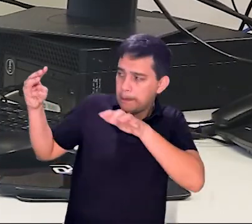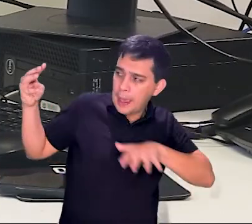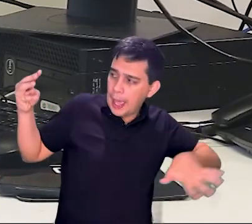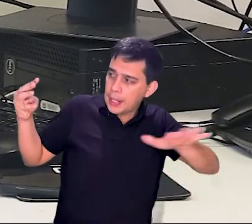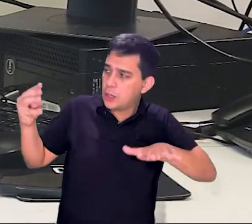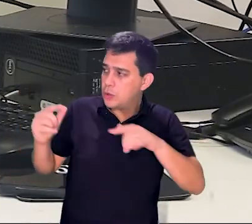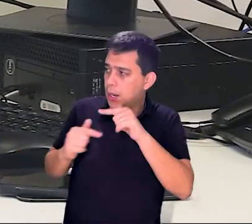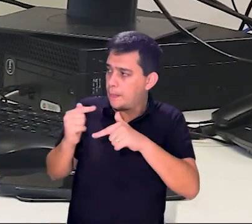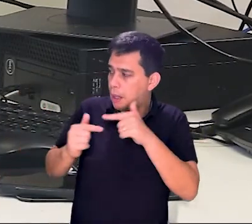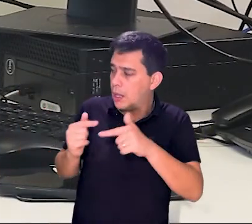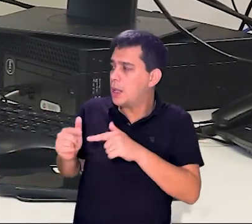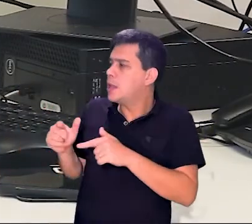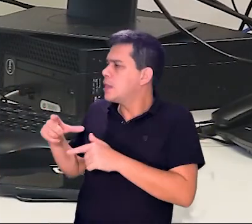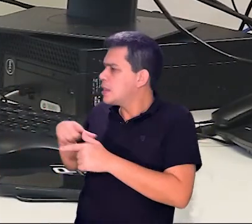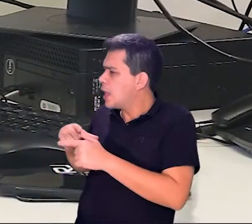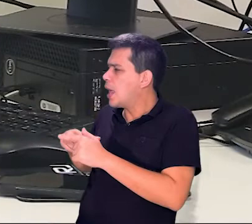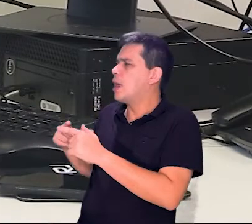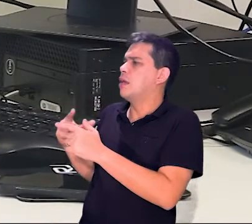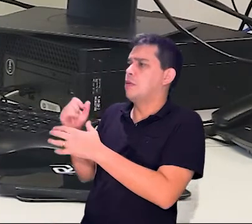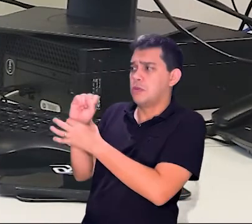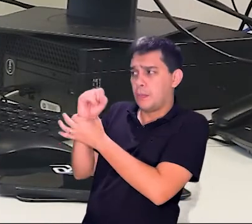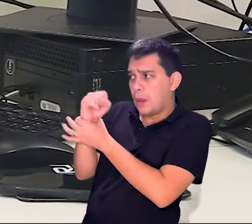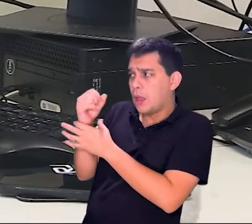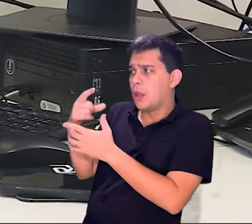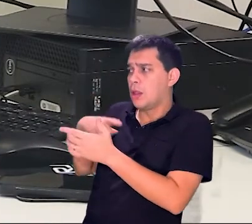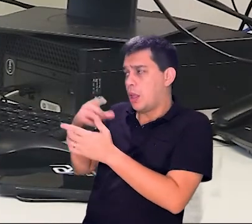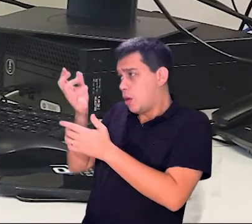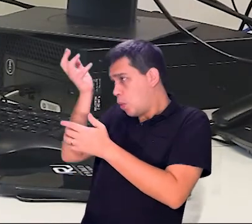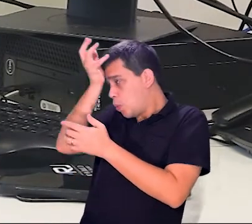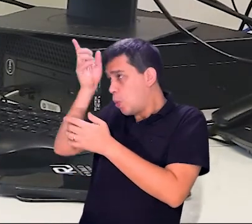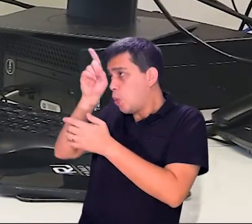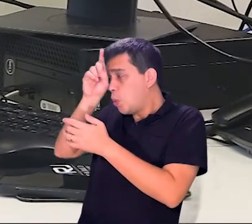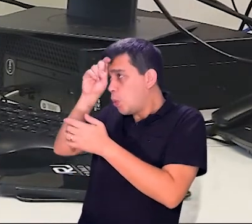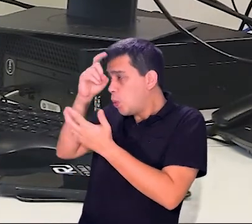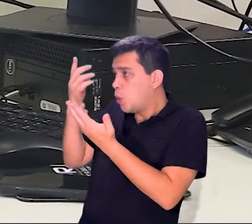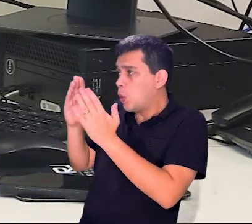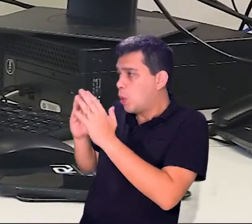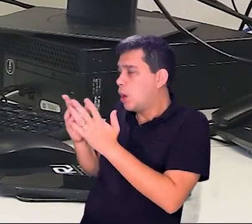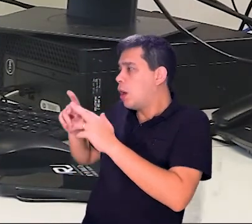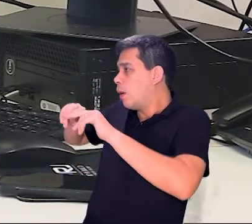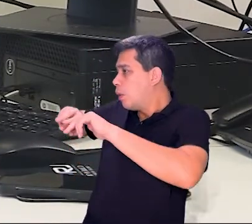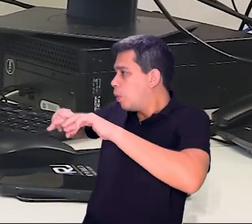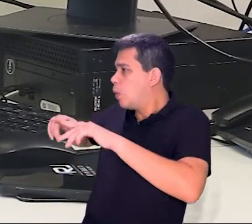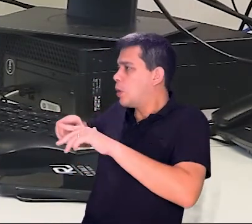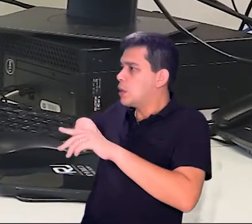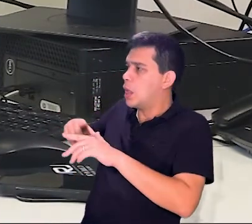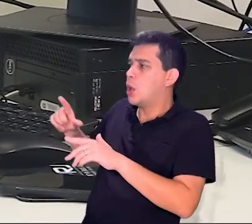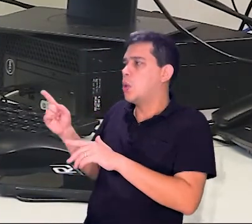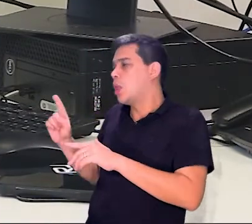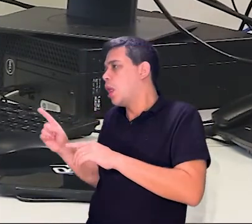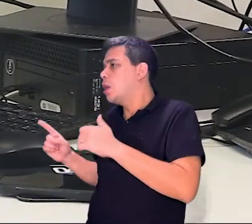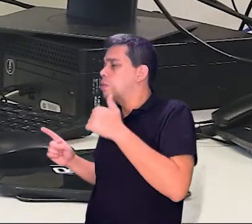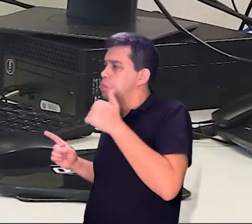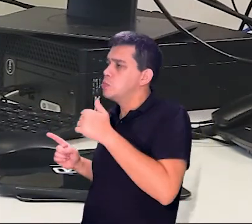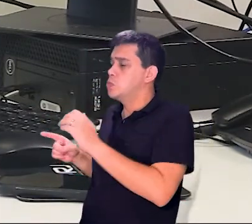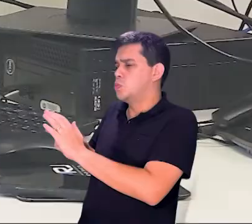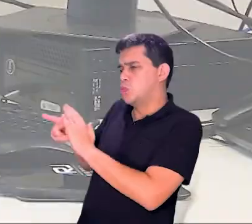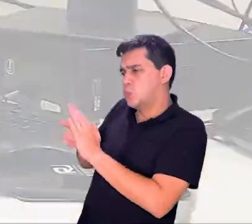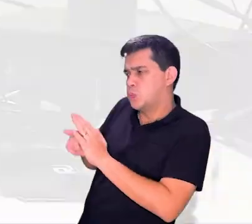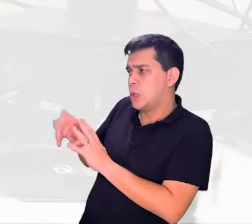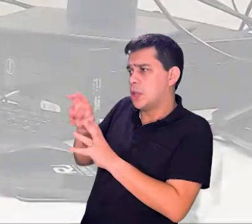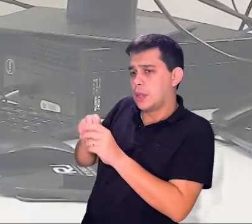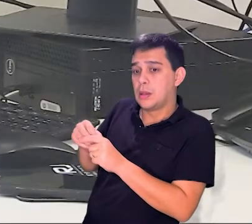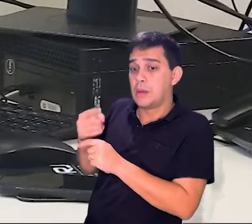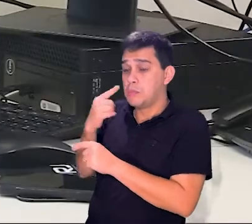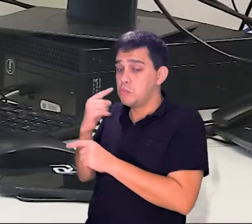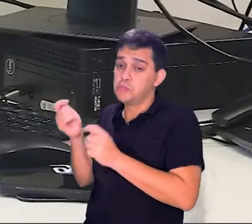atribuição há esses profissionais atuando no exercício das suas atividades dentro dessas